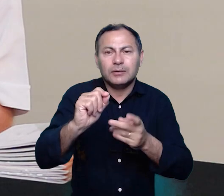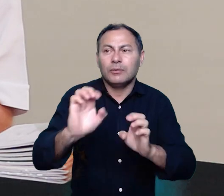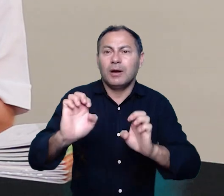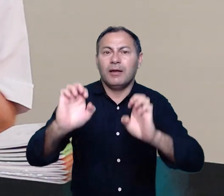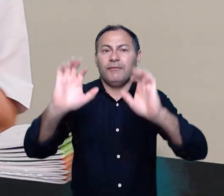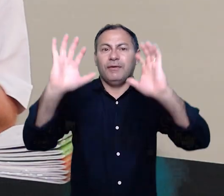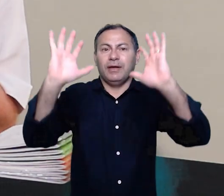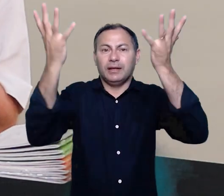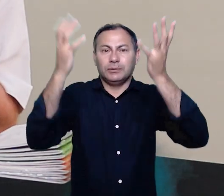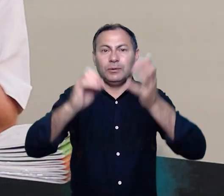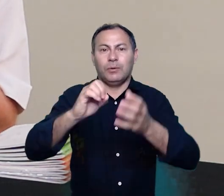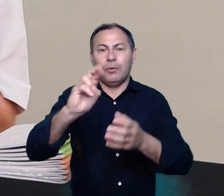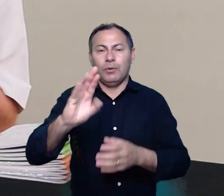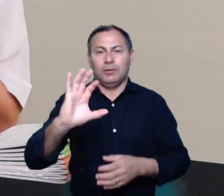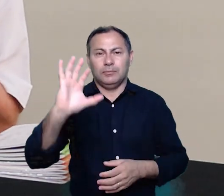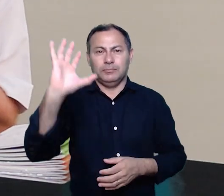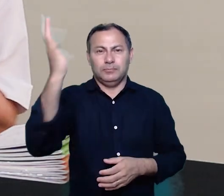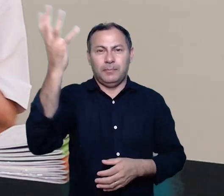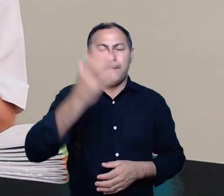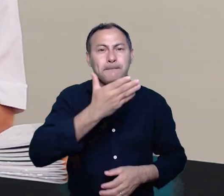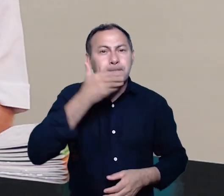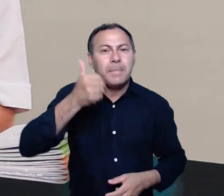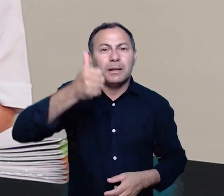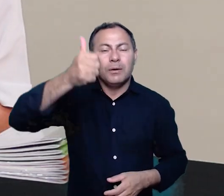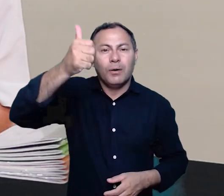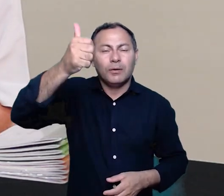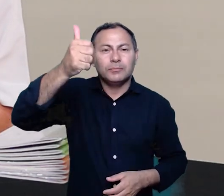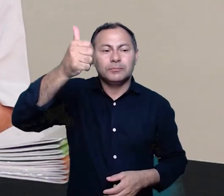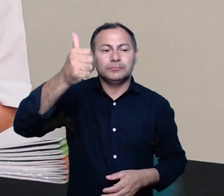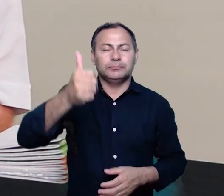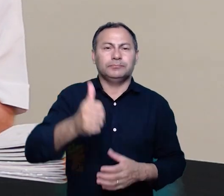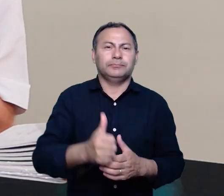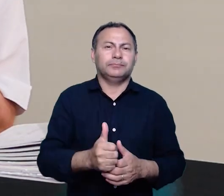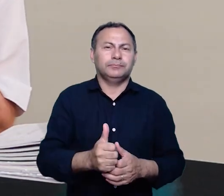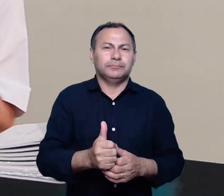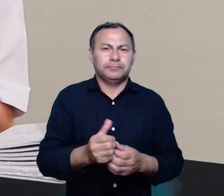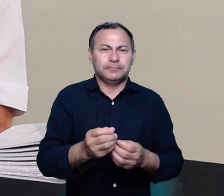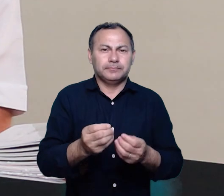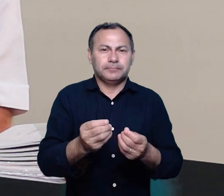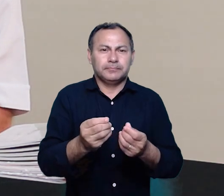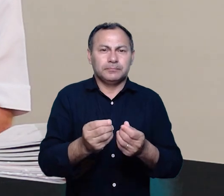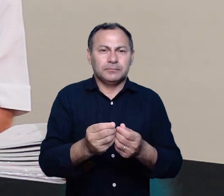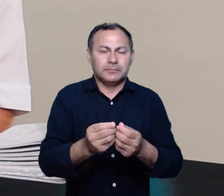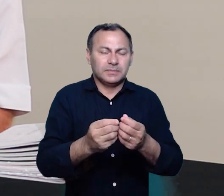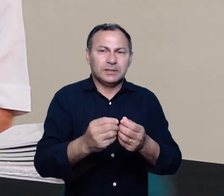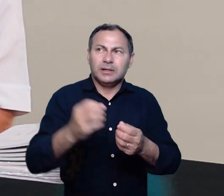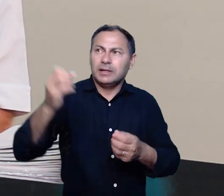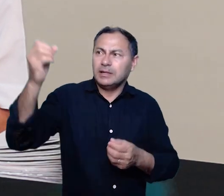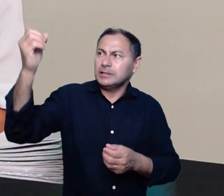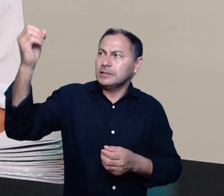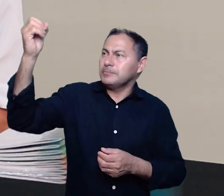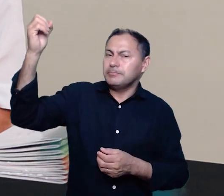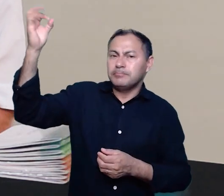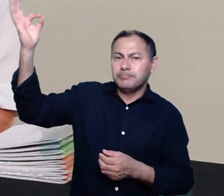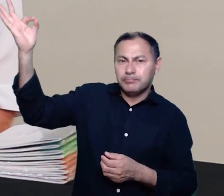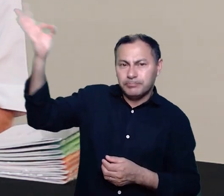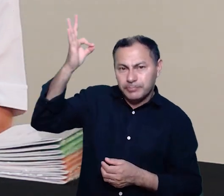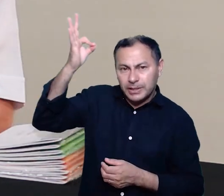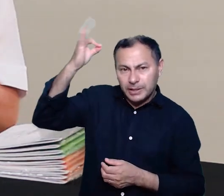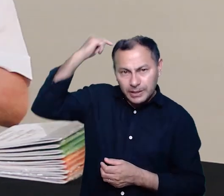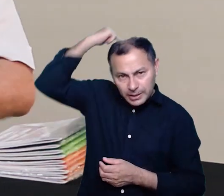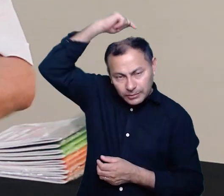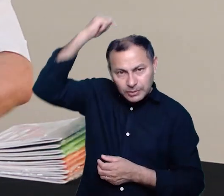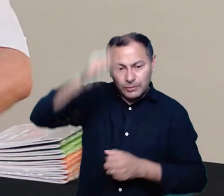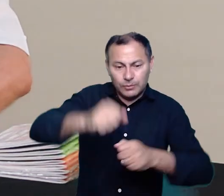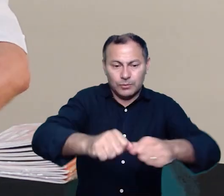Digamos assim, um evento ou acontecimento melhor, denso de Espírito de Deus, que